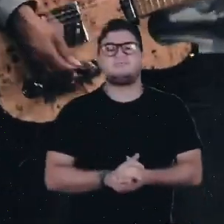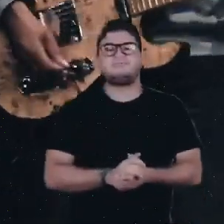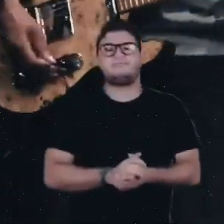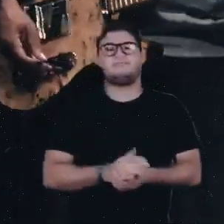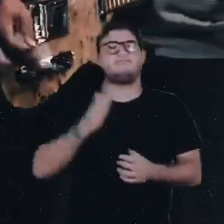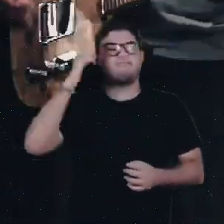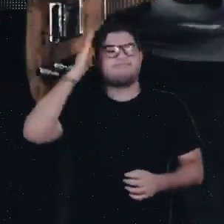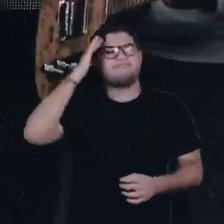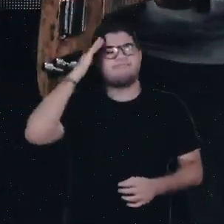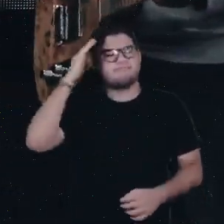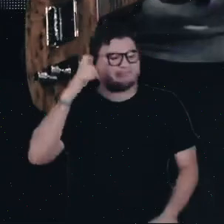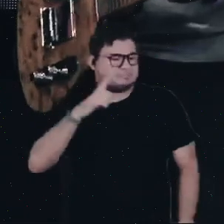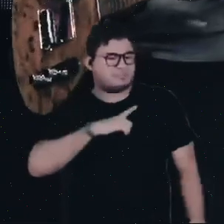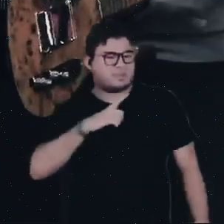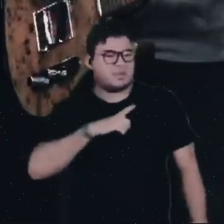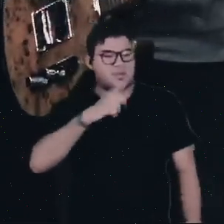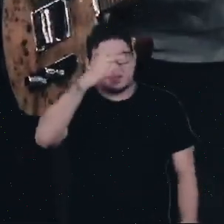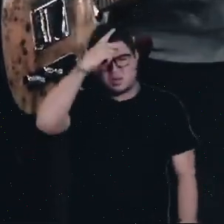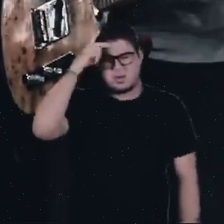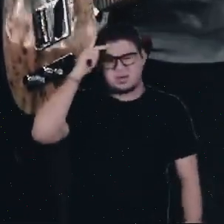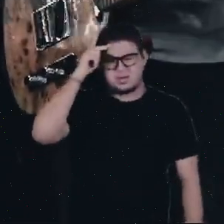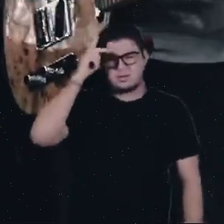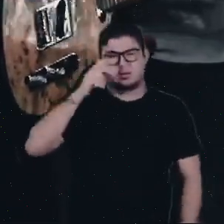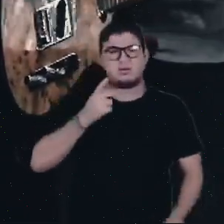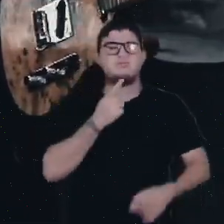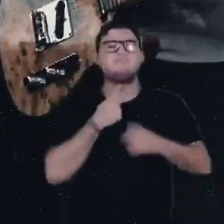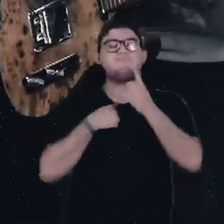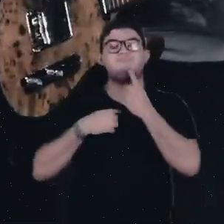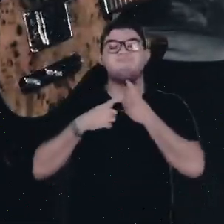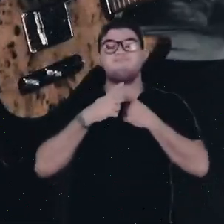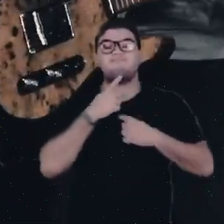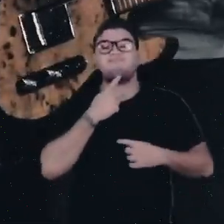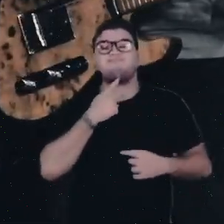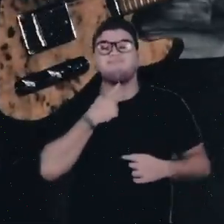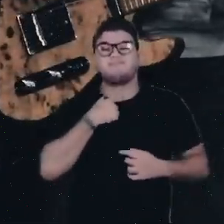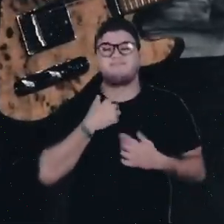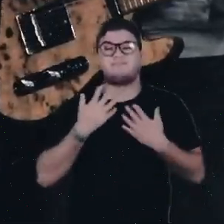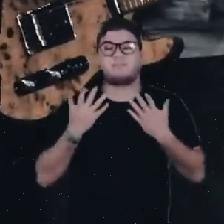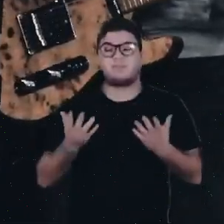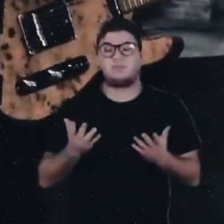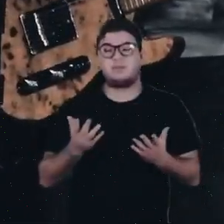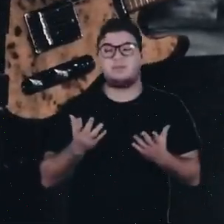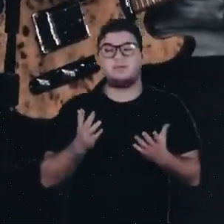Eu sei que existem pessoas, humanamente falando, que a vontade que dá...